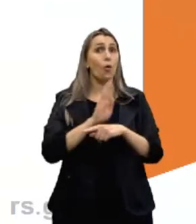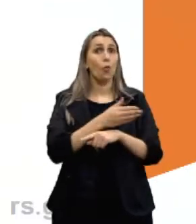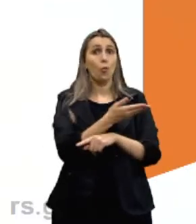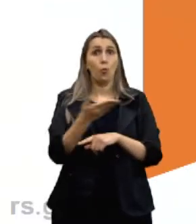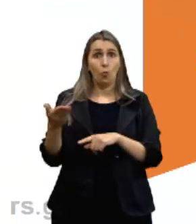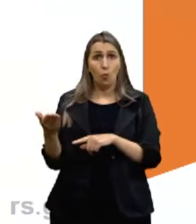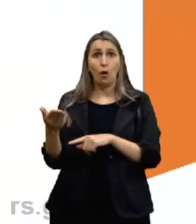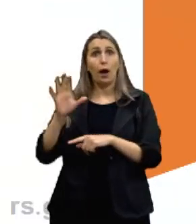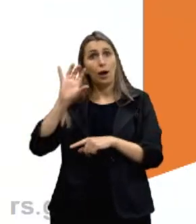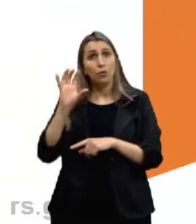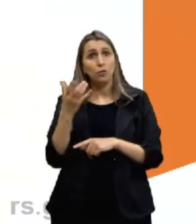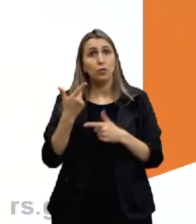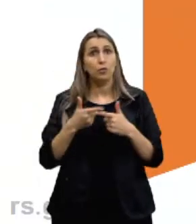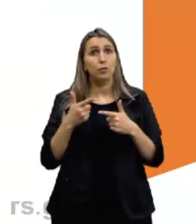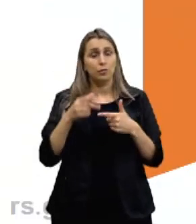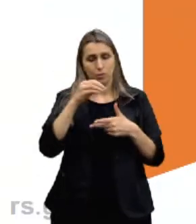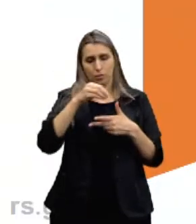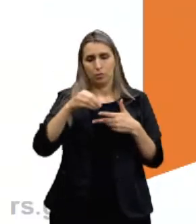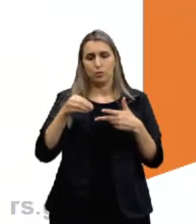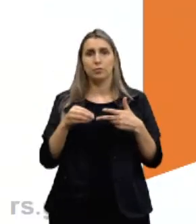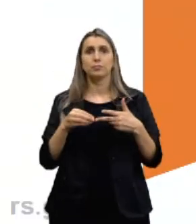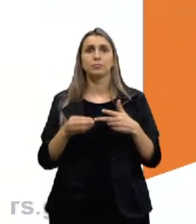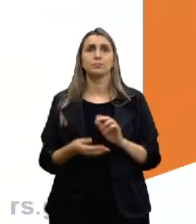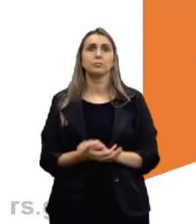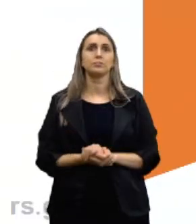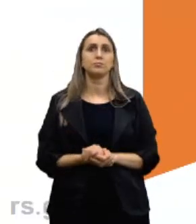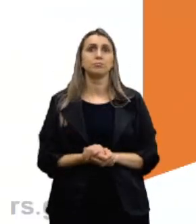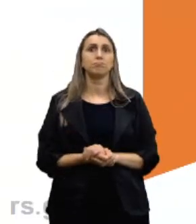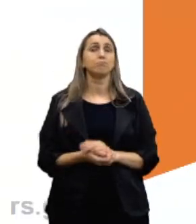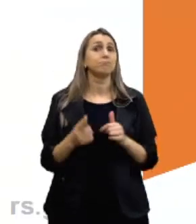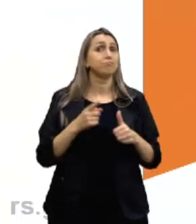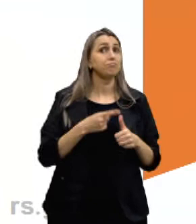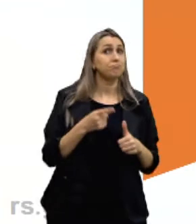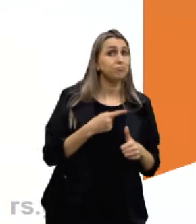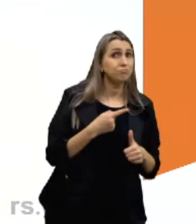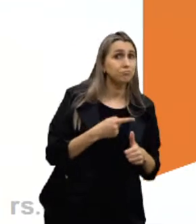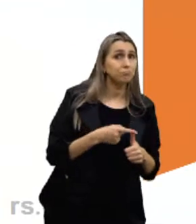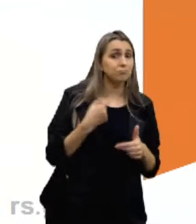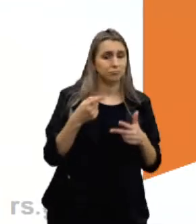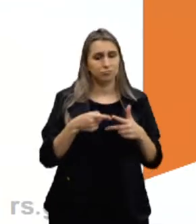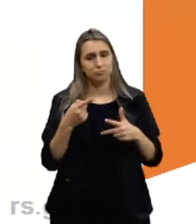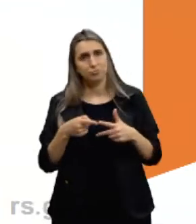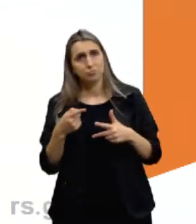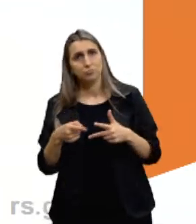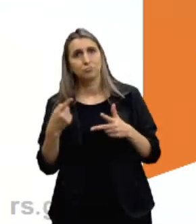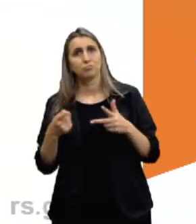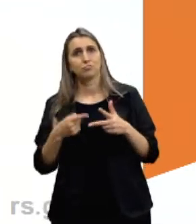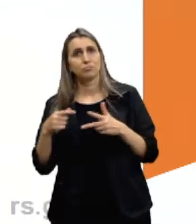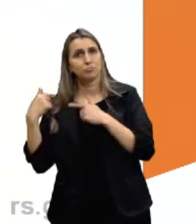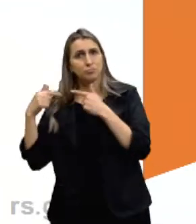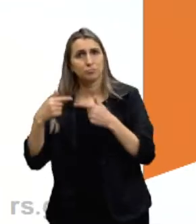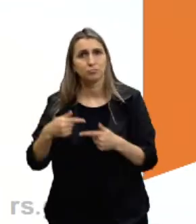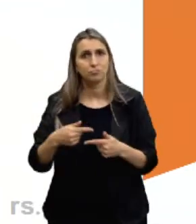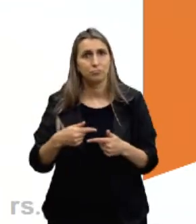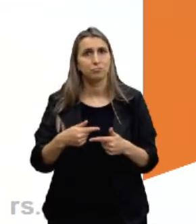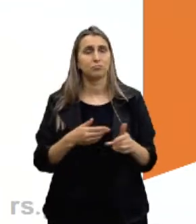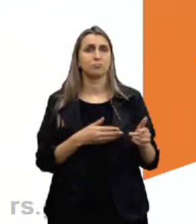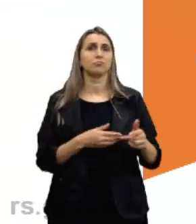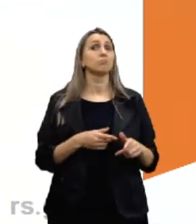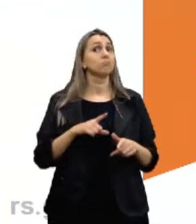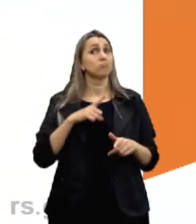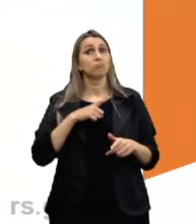vocês a resolver as questões do Enem tá a primeira geração a segunda geração é a terceira geração